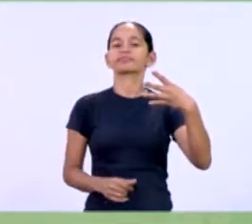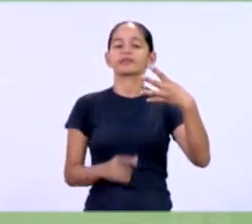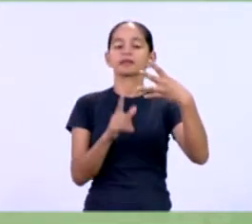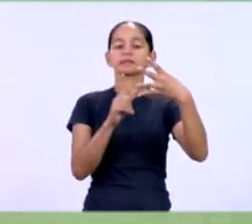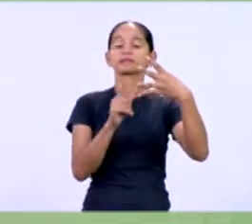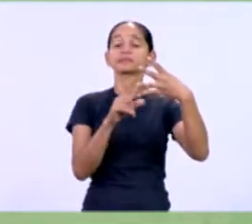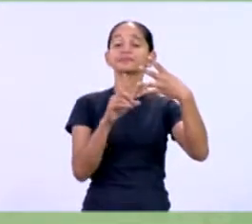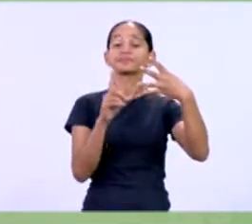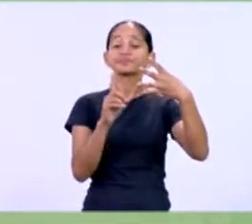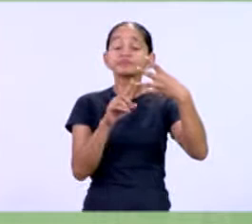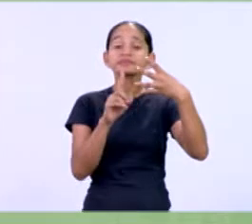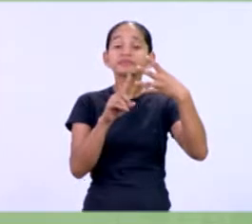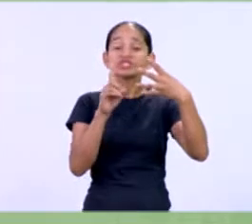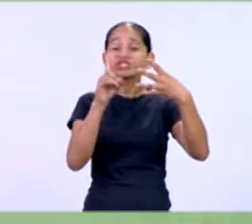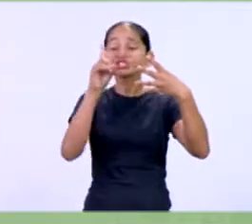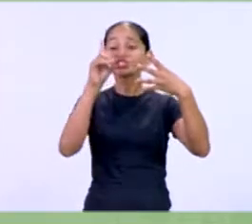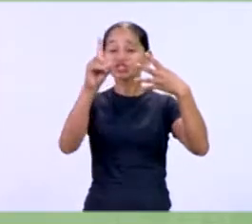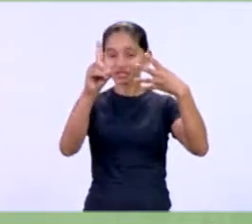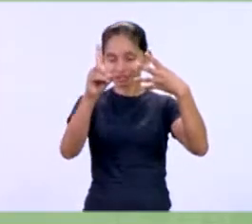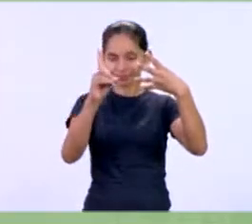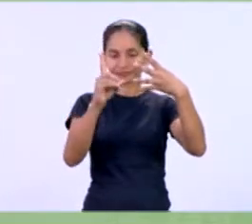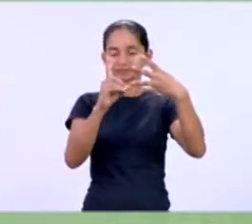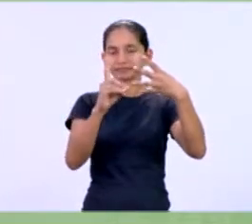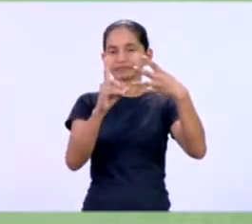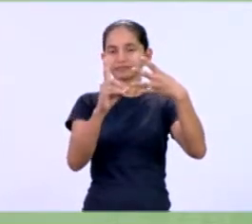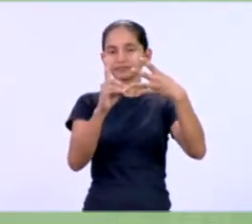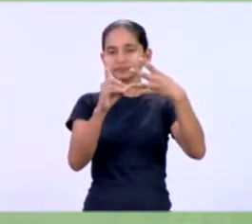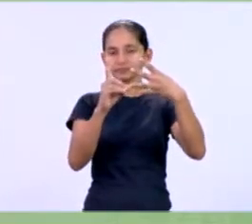a direção, representado pelo D,